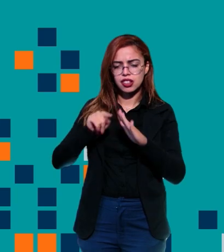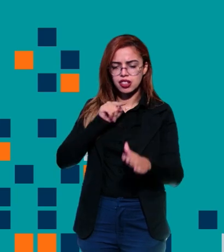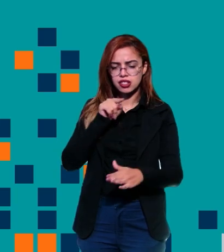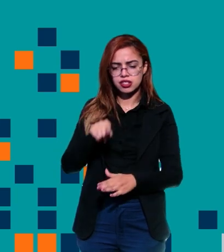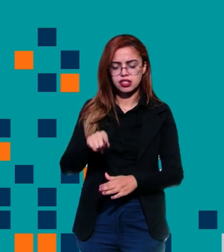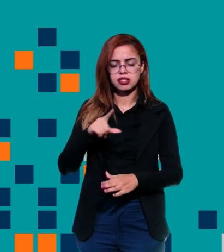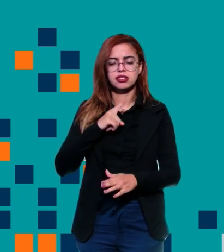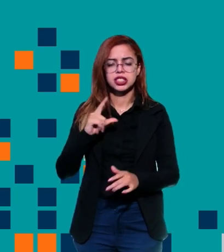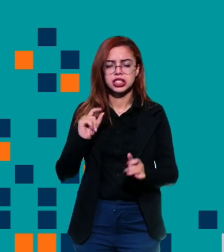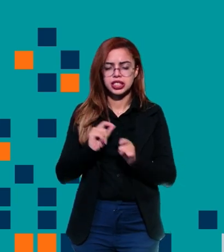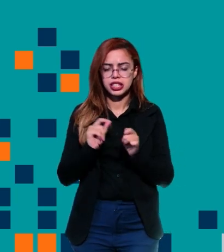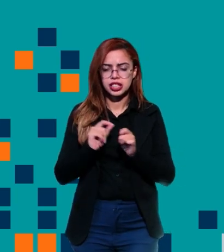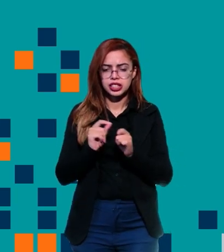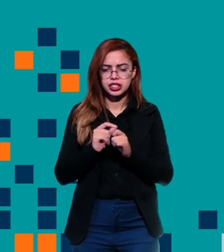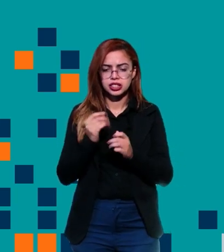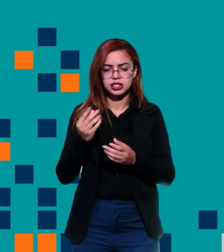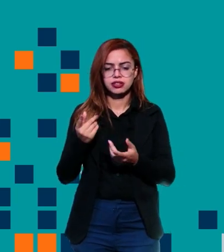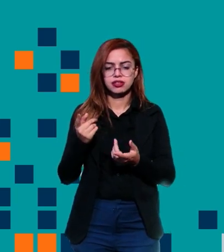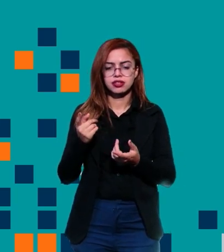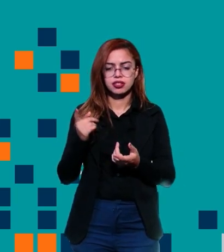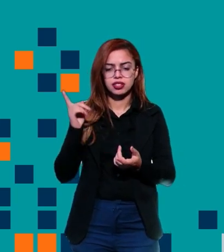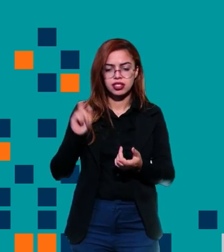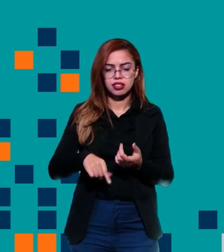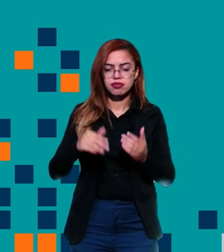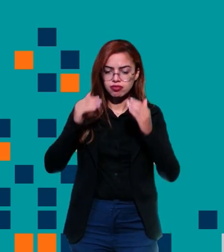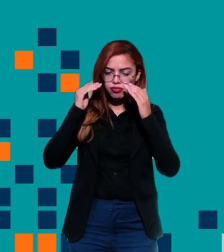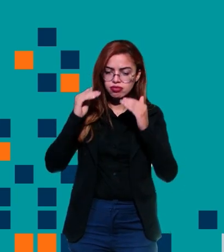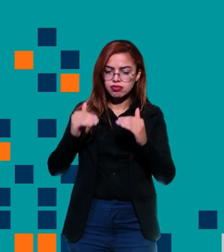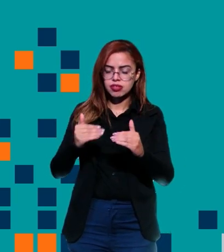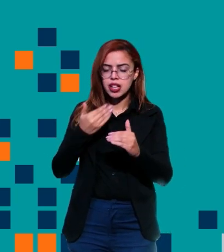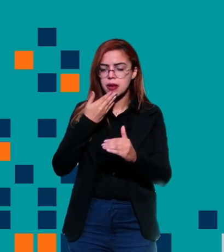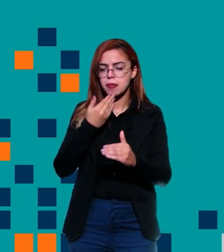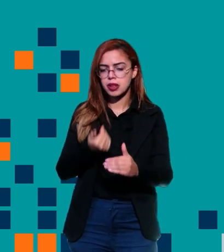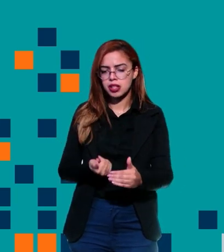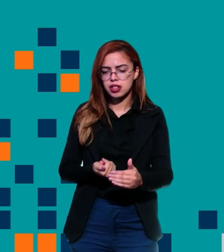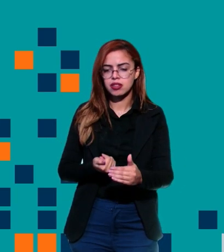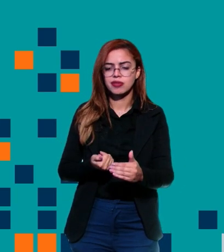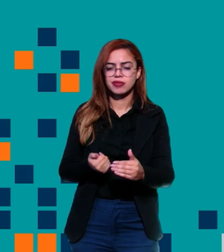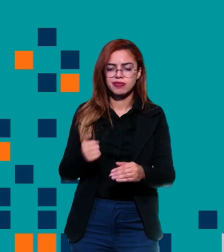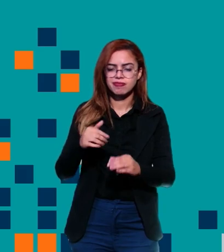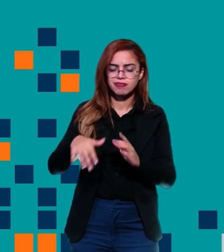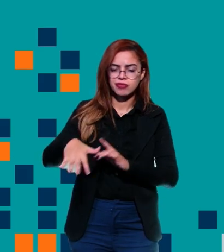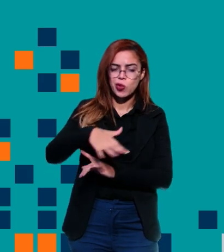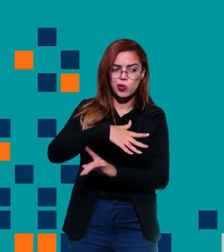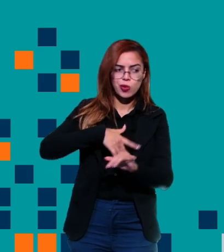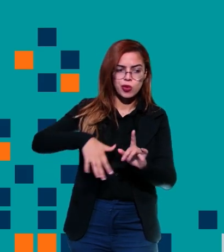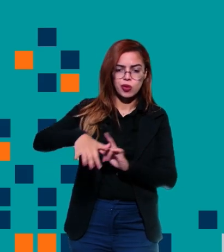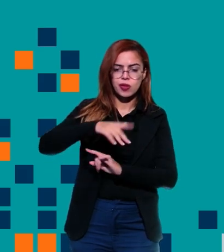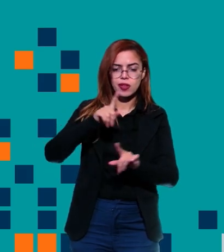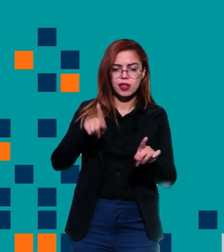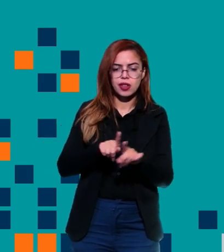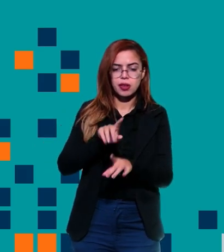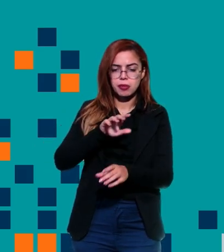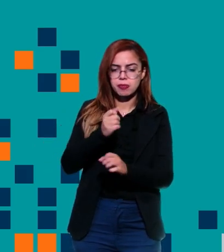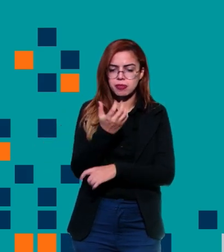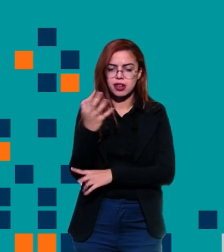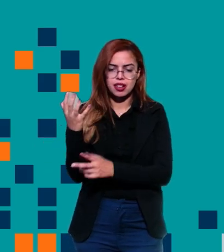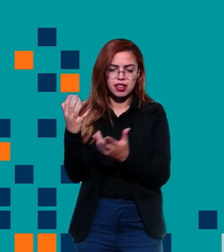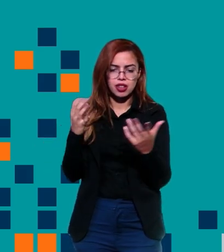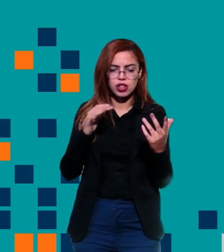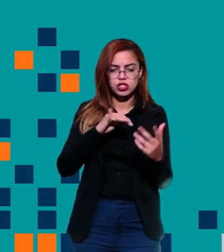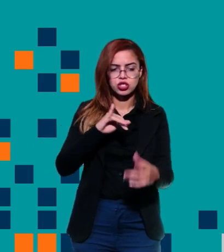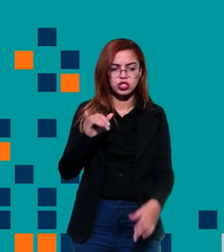ela foi feita de maneira para respeitar ao máximo o entorno, né? É no meio da Floresta da